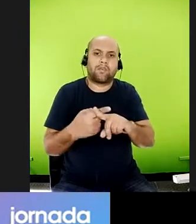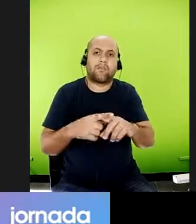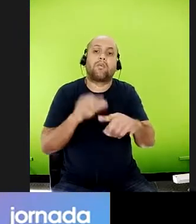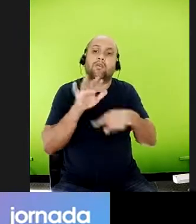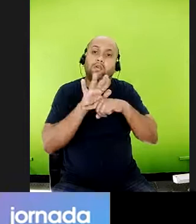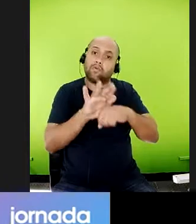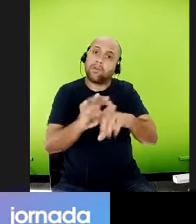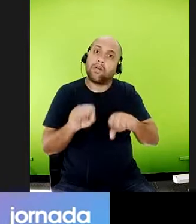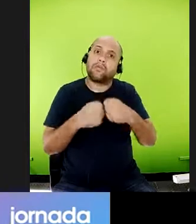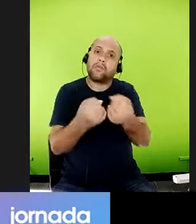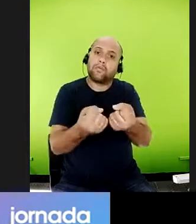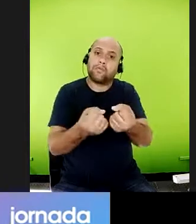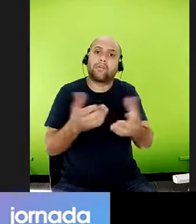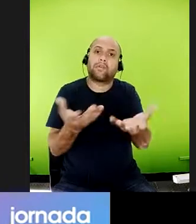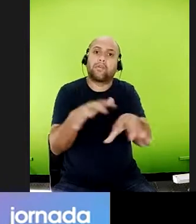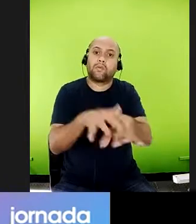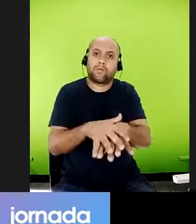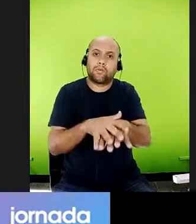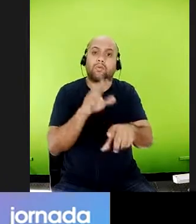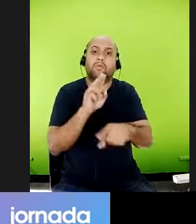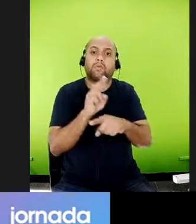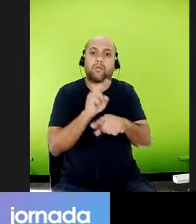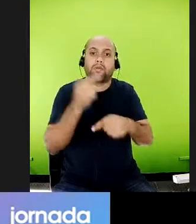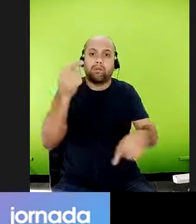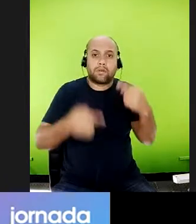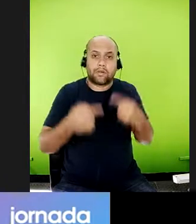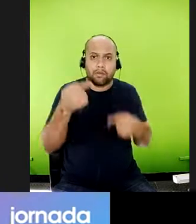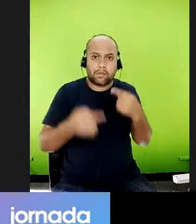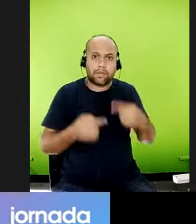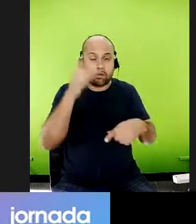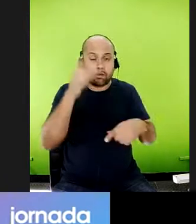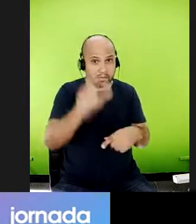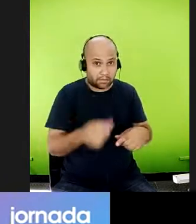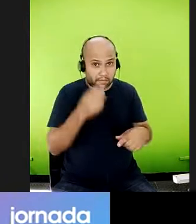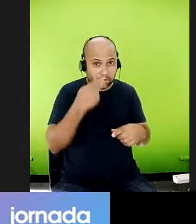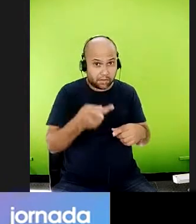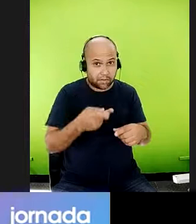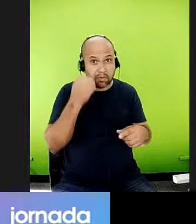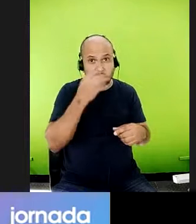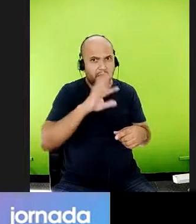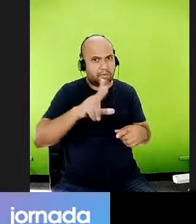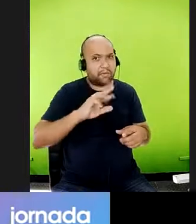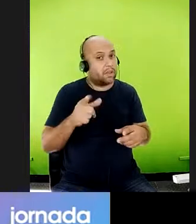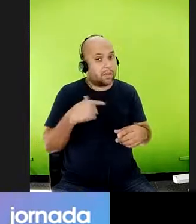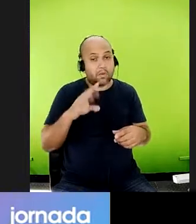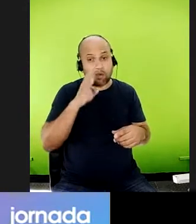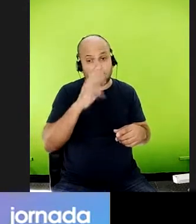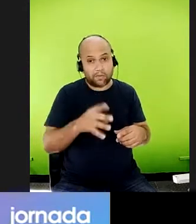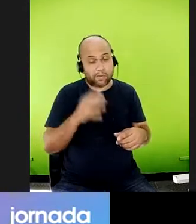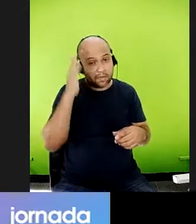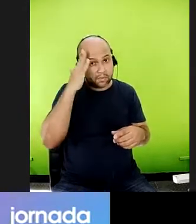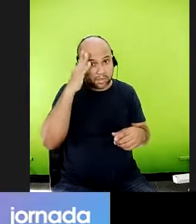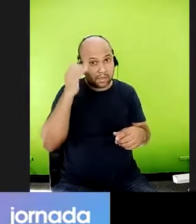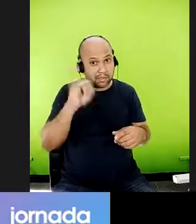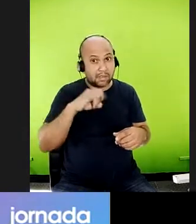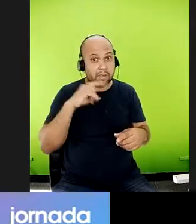para ser incluído é cuidando discurso dos outros dizendo a hora que você falou não é bacana porque sofrendo o outro sabia se todos nós fomos